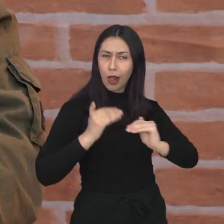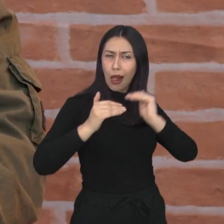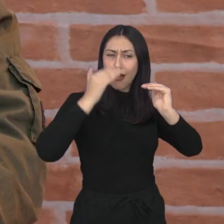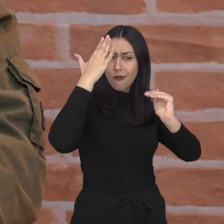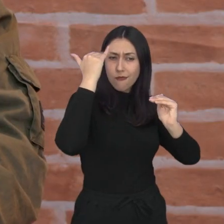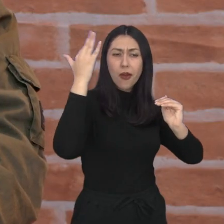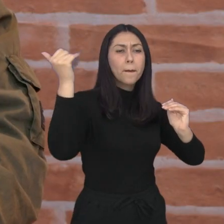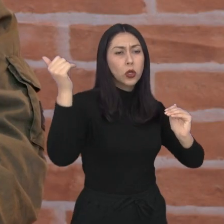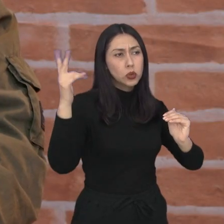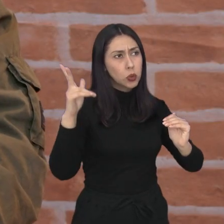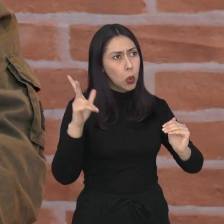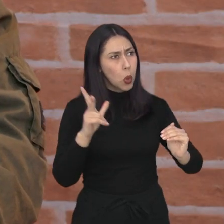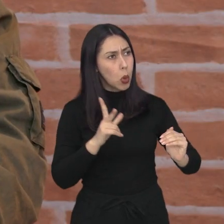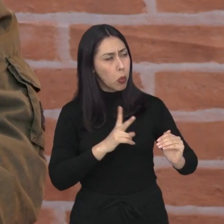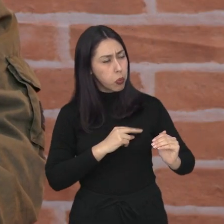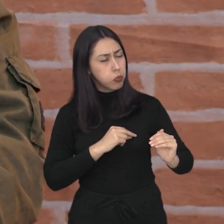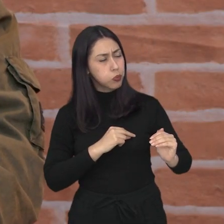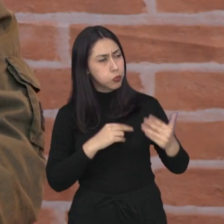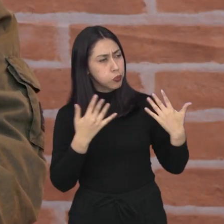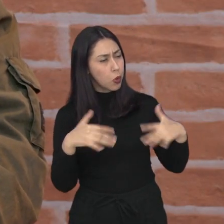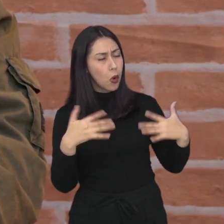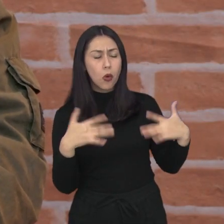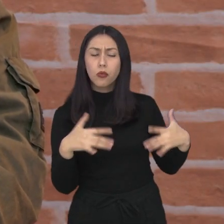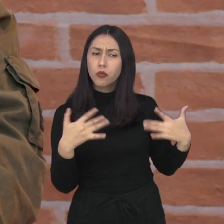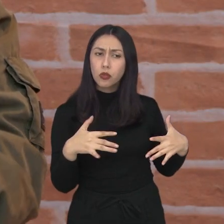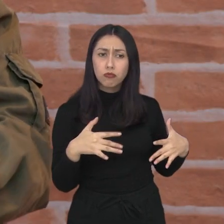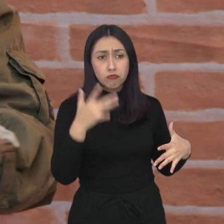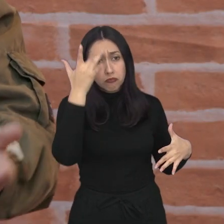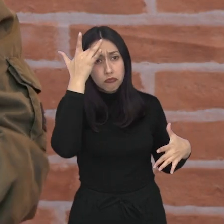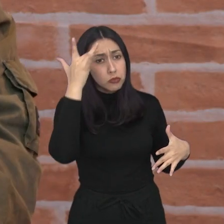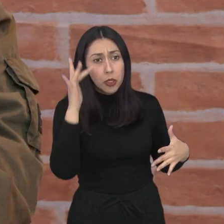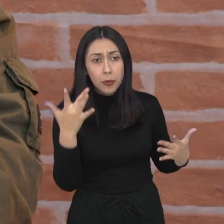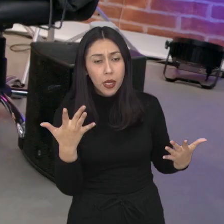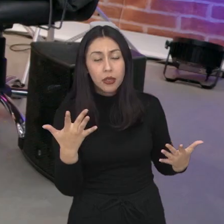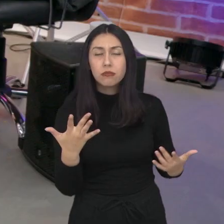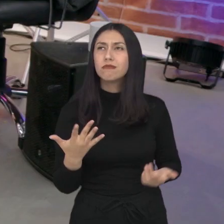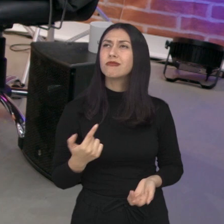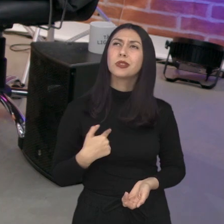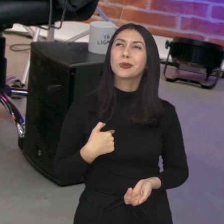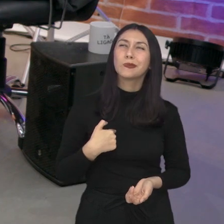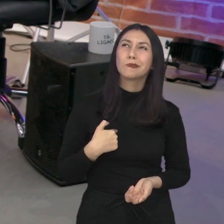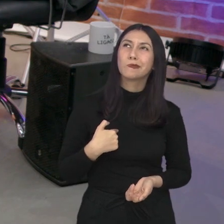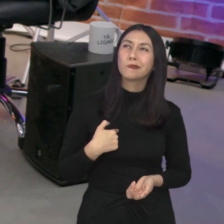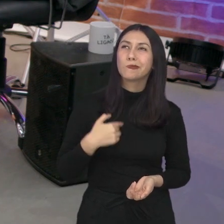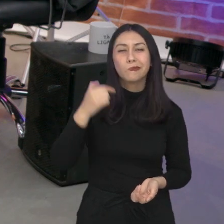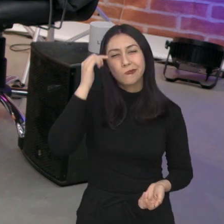caraca, olha onde isso chegou, tá ligado? Que você não esperava. Que eu não esperava?